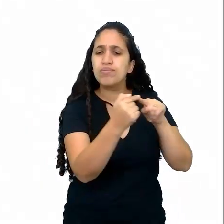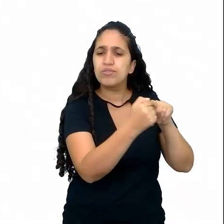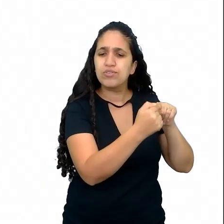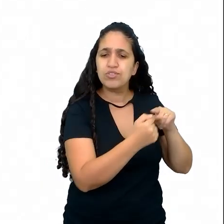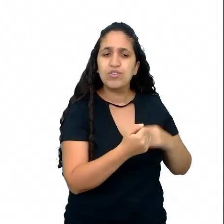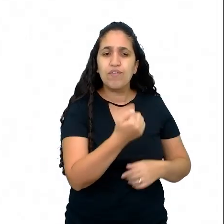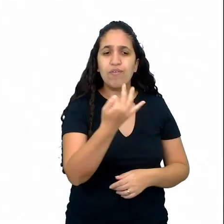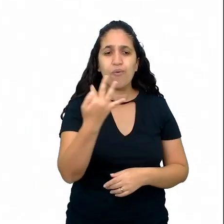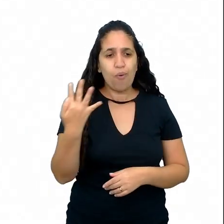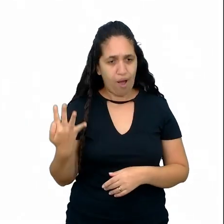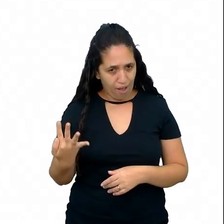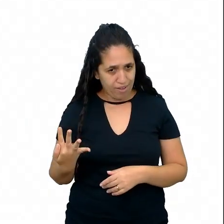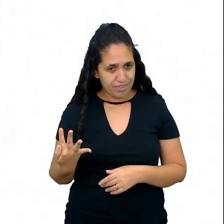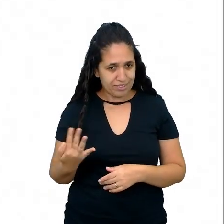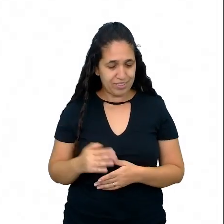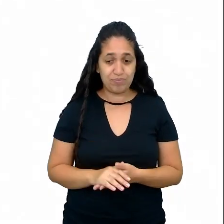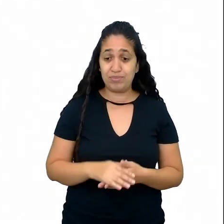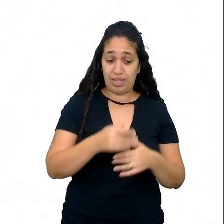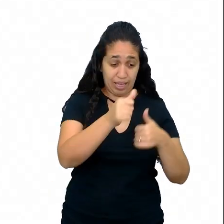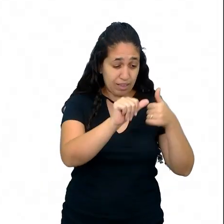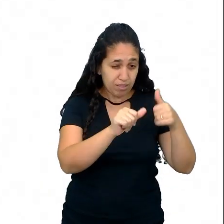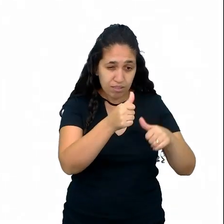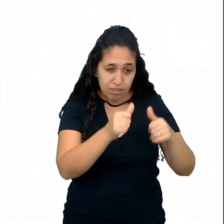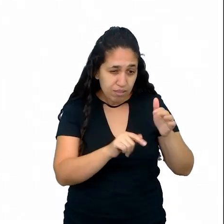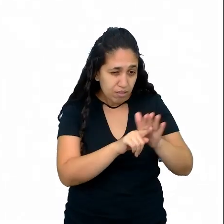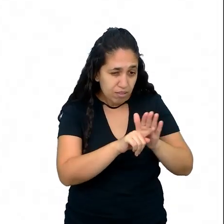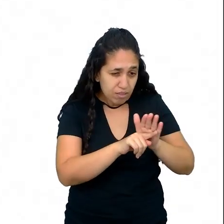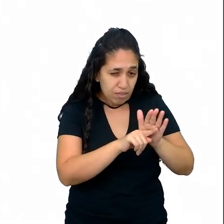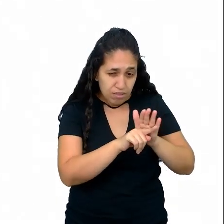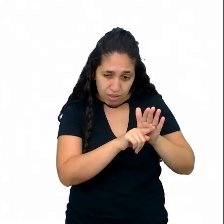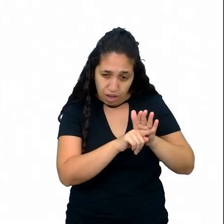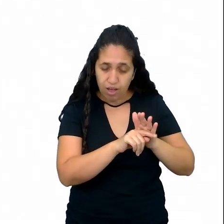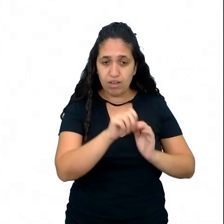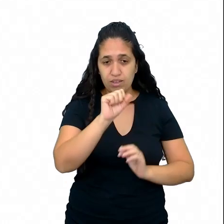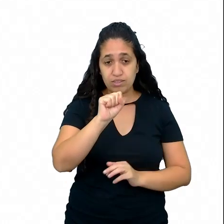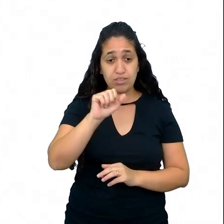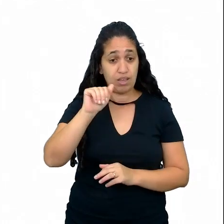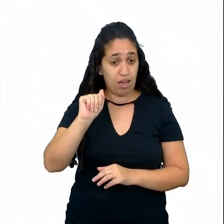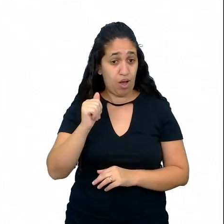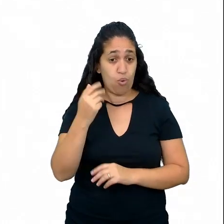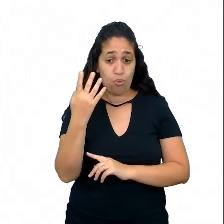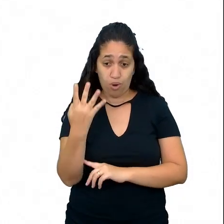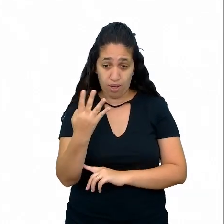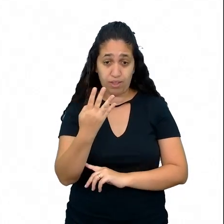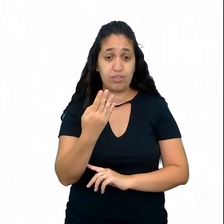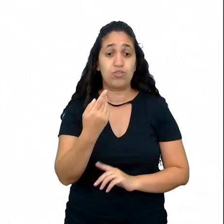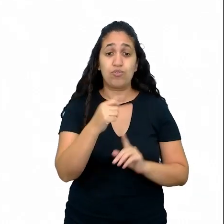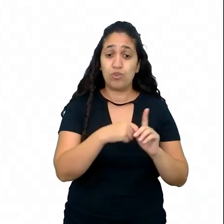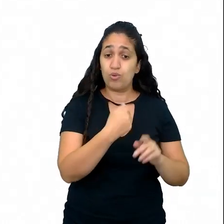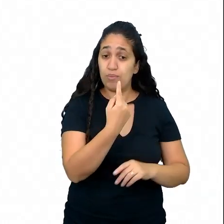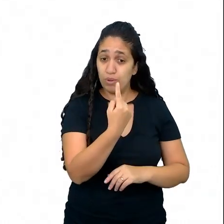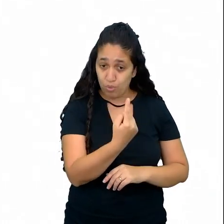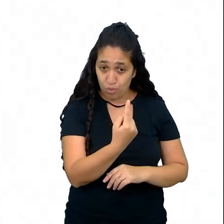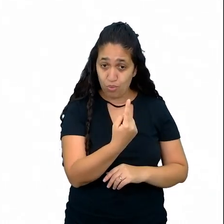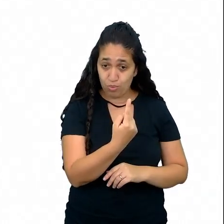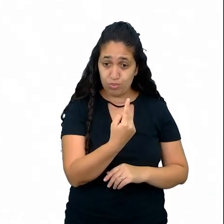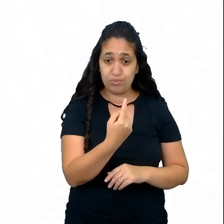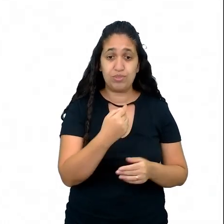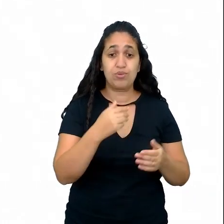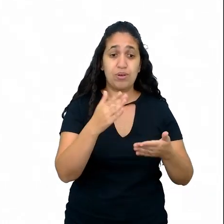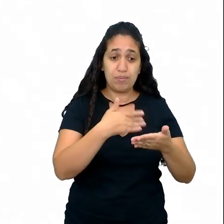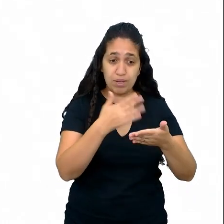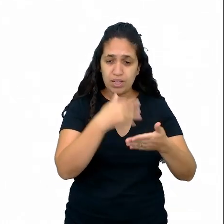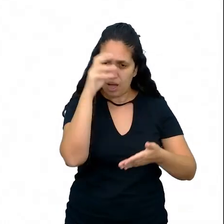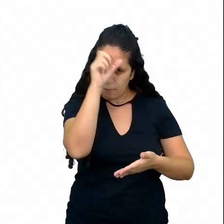dia de hoje? Nós temos como objetivo analisar a situação de aprendizagem 4 do volume 1 do material Aprender Sempre, de 2022,